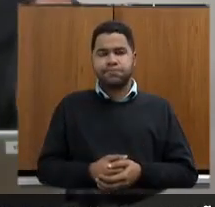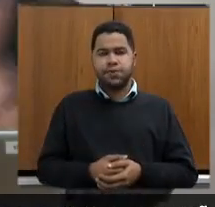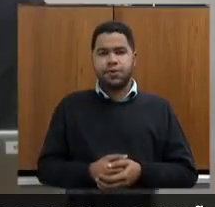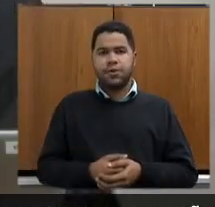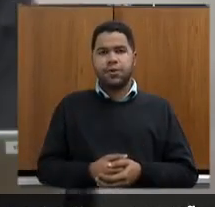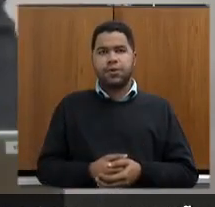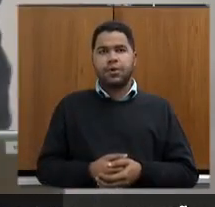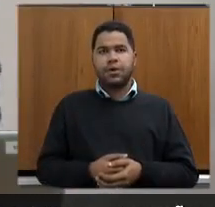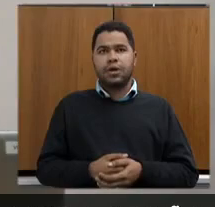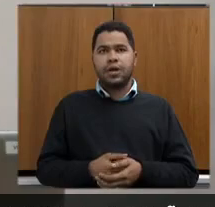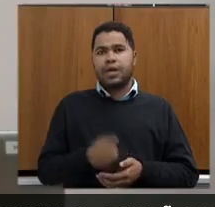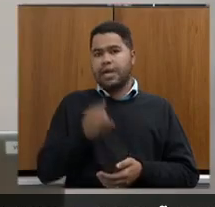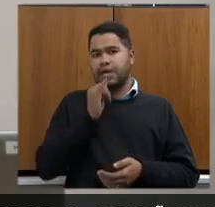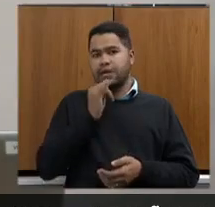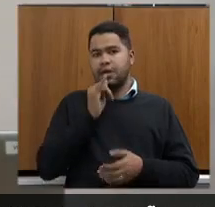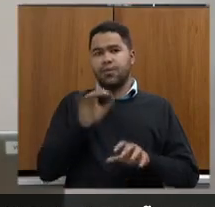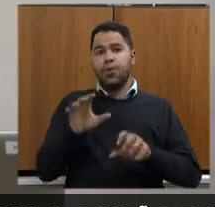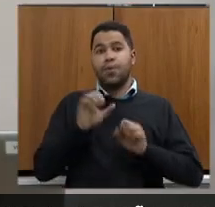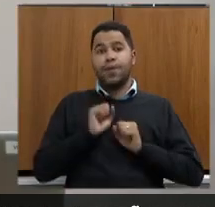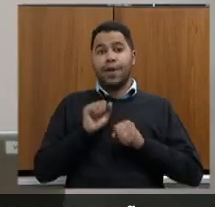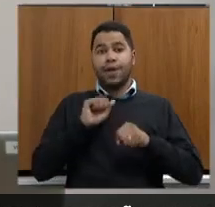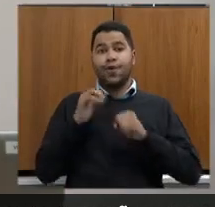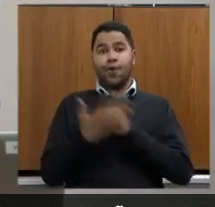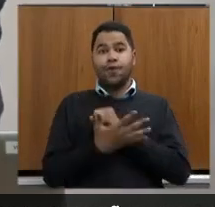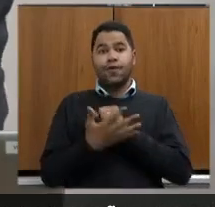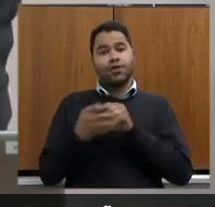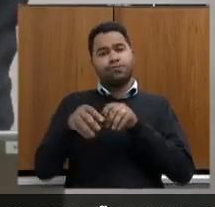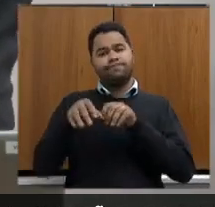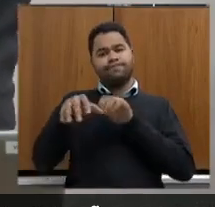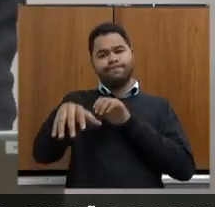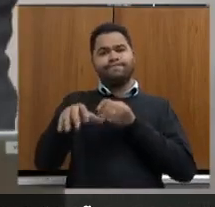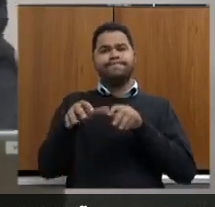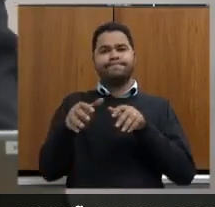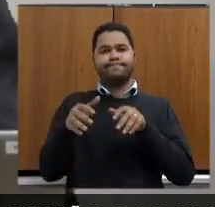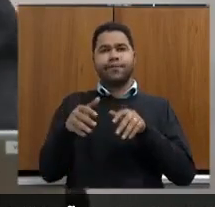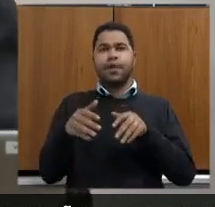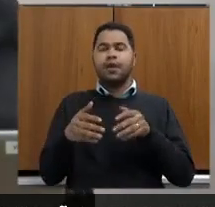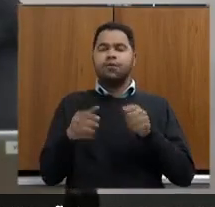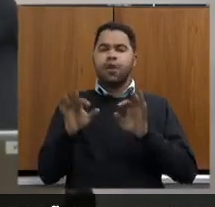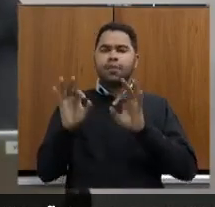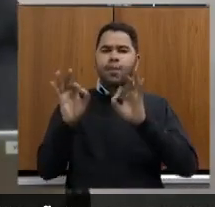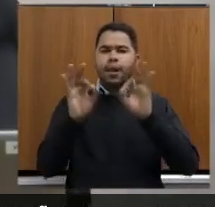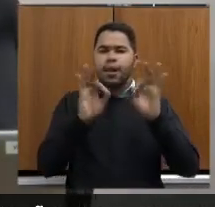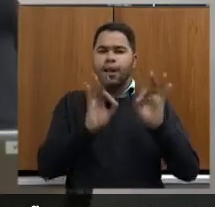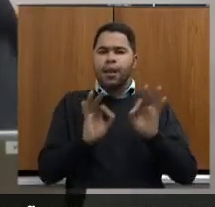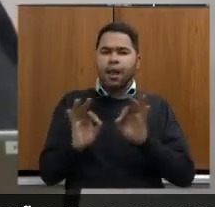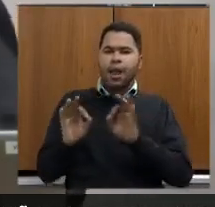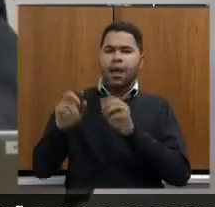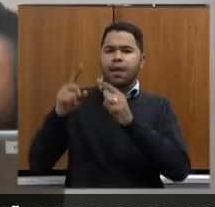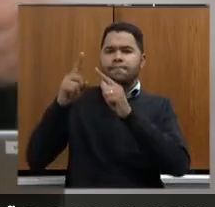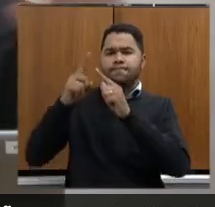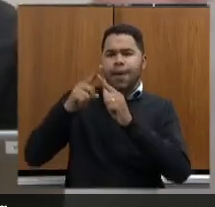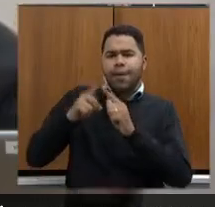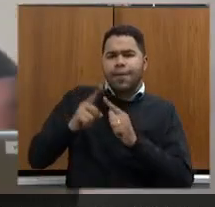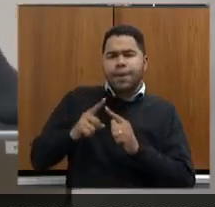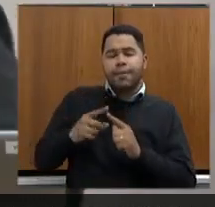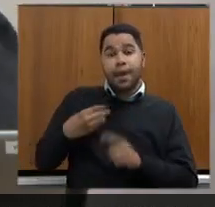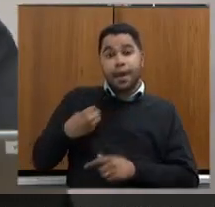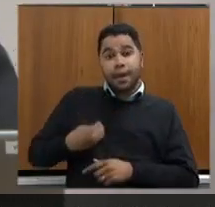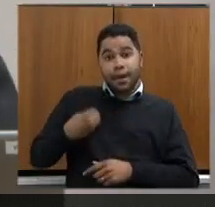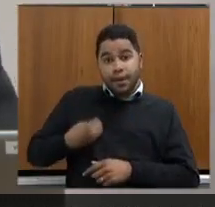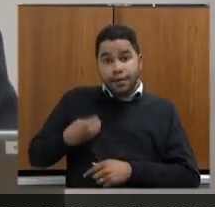quero meu caso tem como objetivo fazer por qual a distância e foi montado com técnicos com a